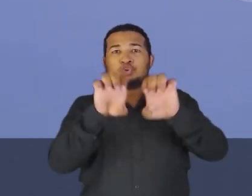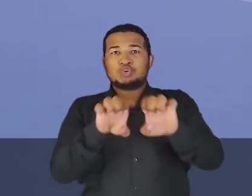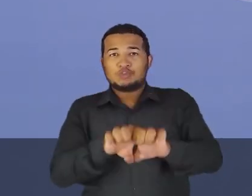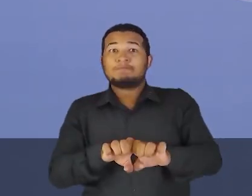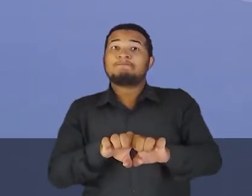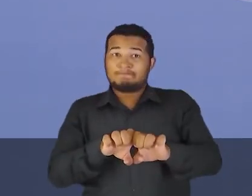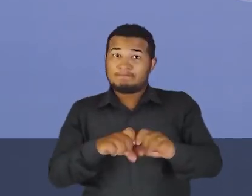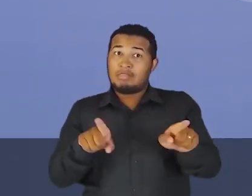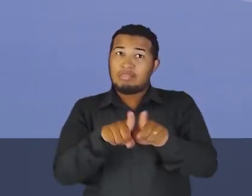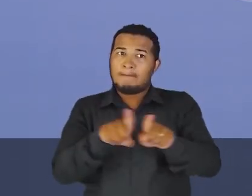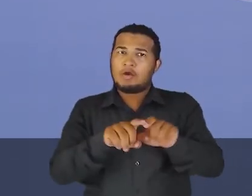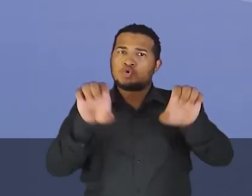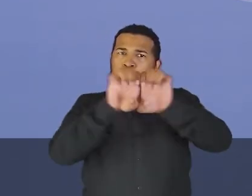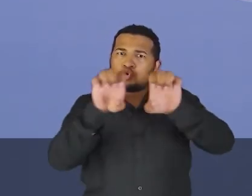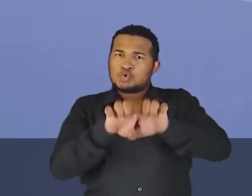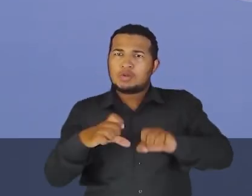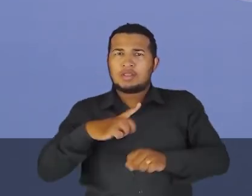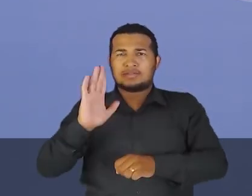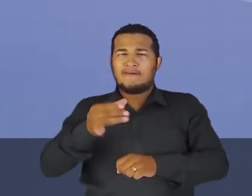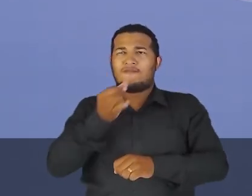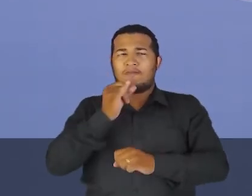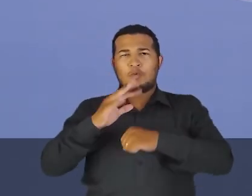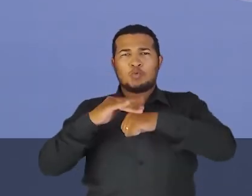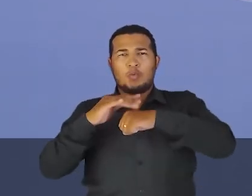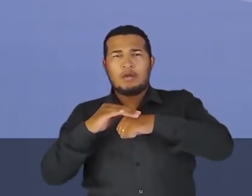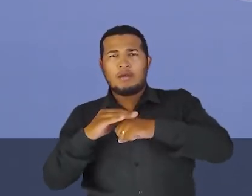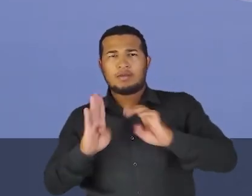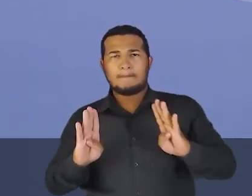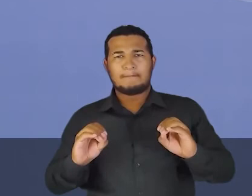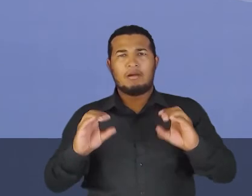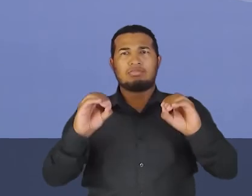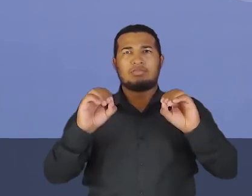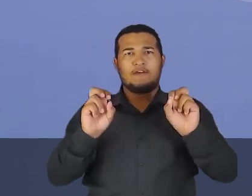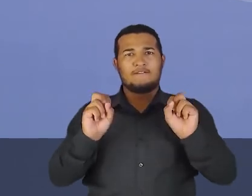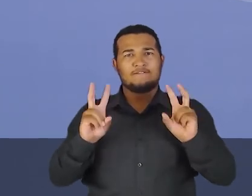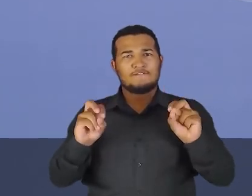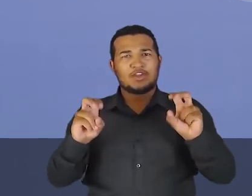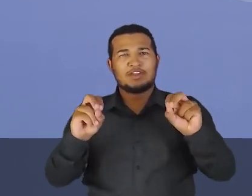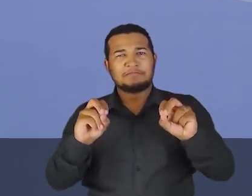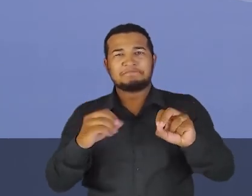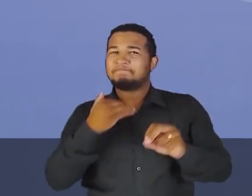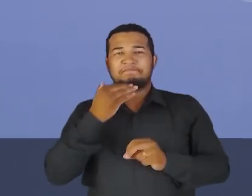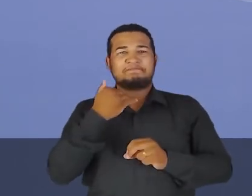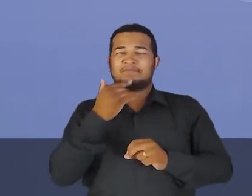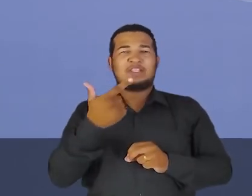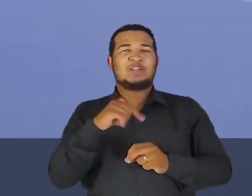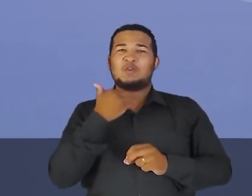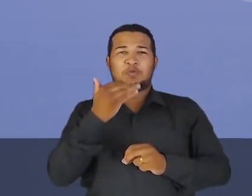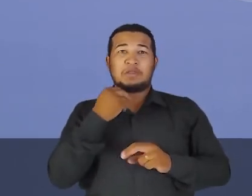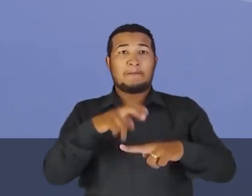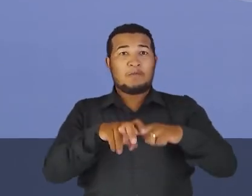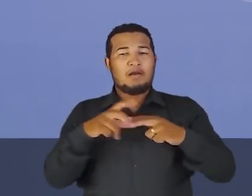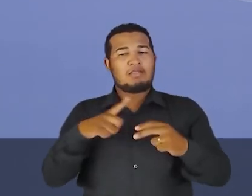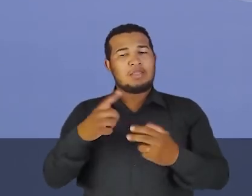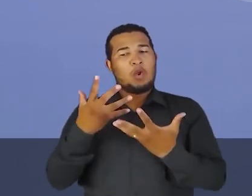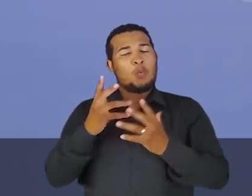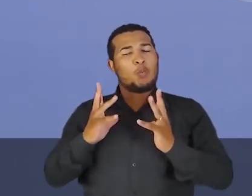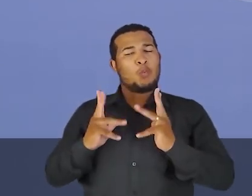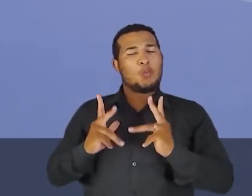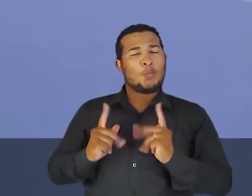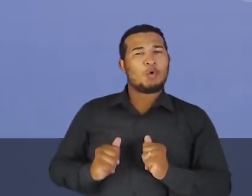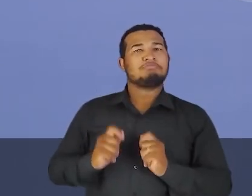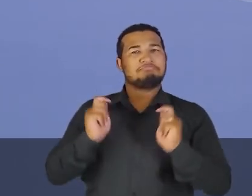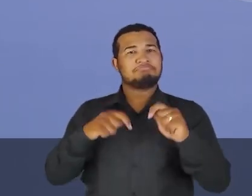muitas estruturas patogênicas, por exemplo, doenças, bactérias, vírus, eles não passam devido a um filtro realizado